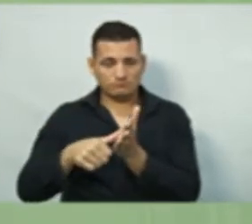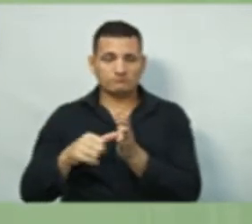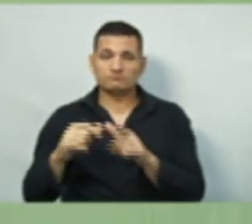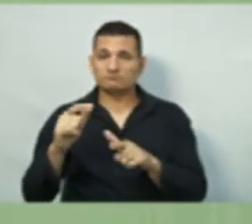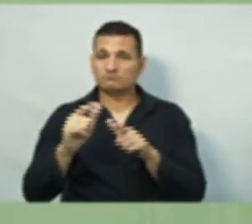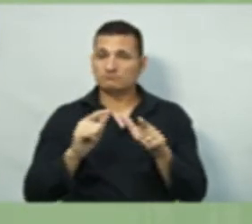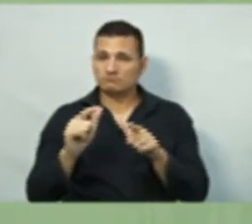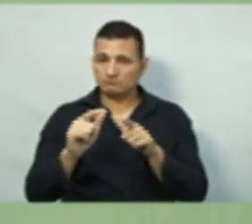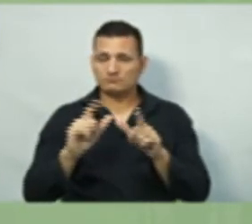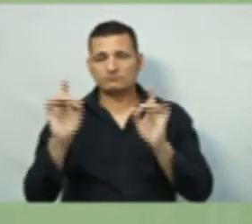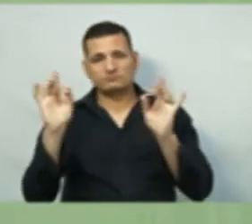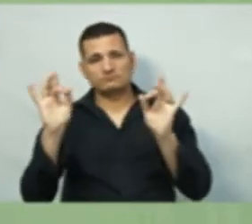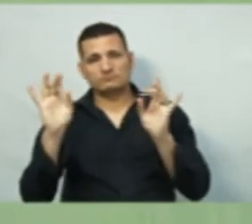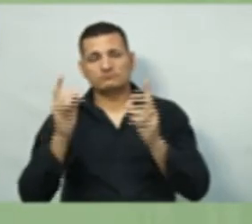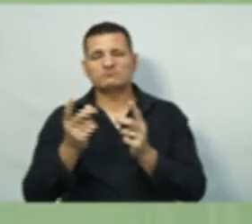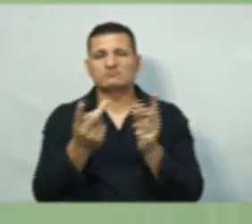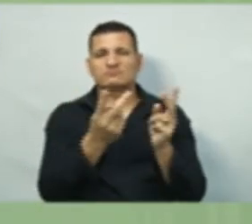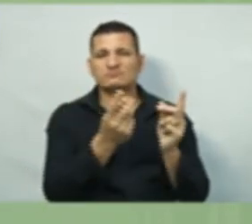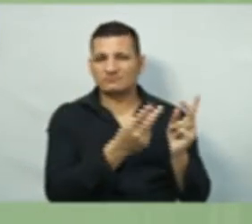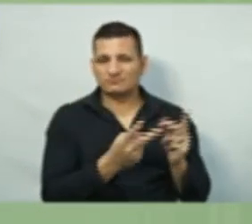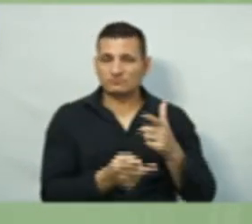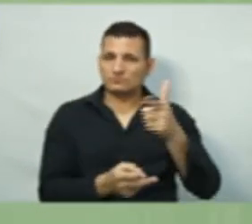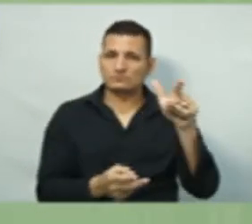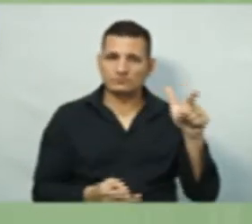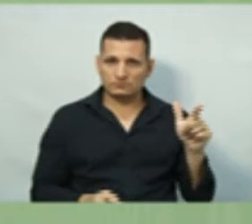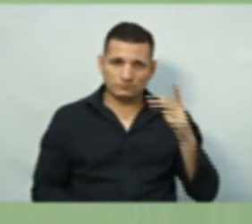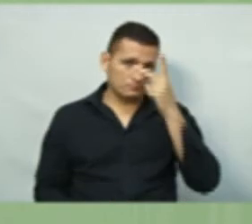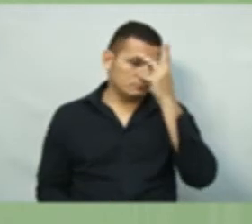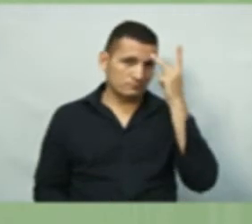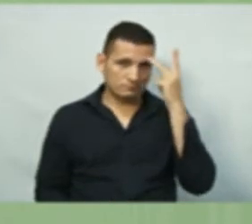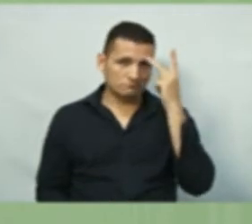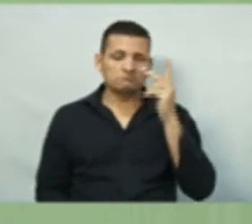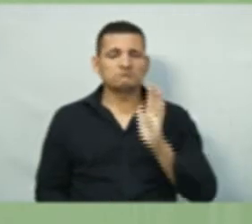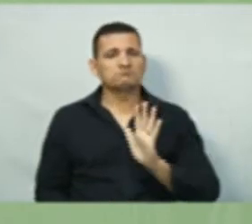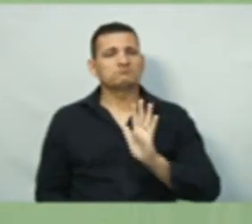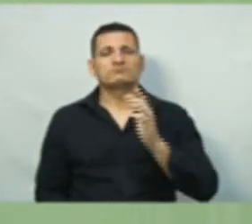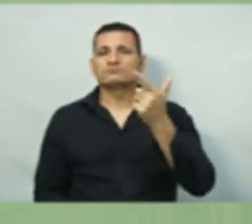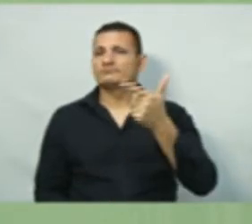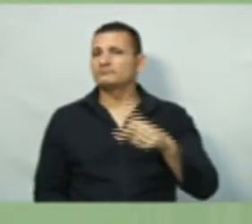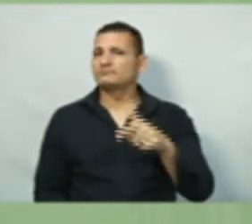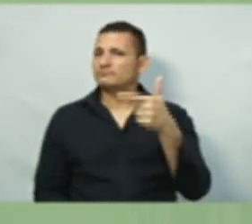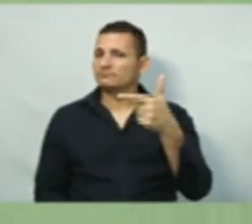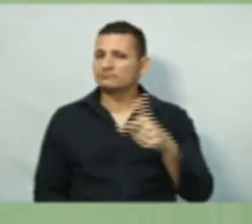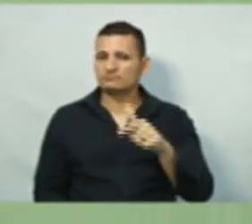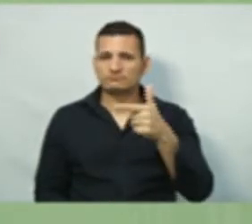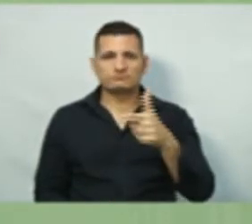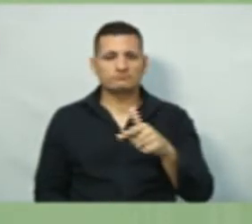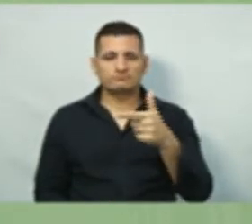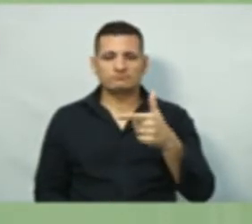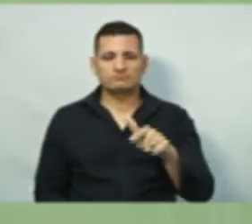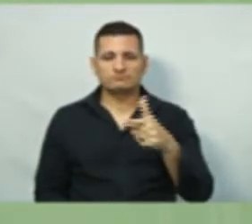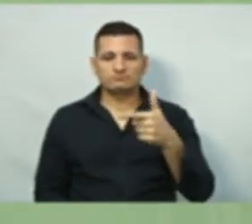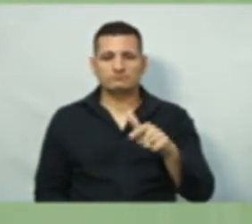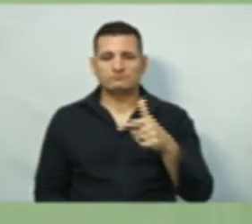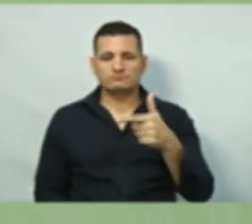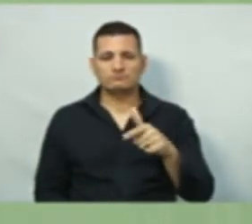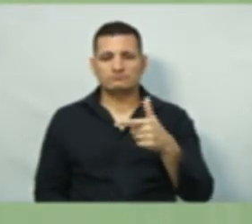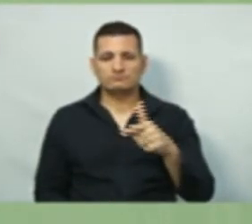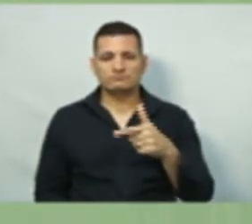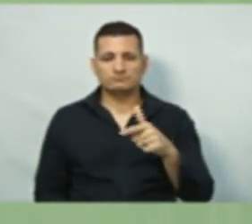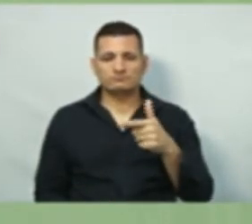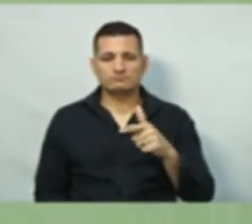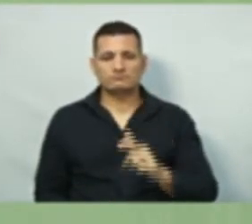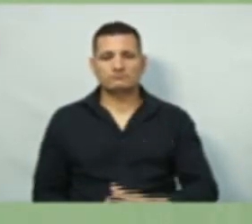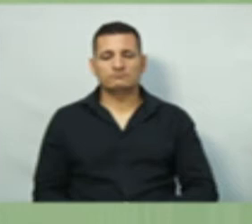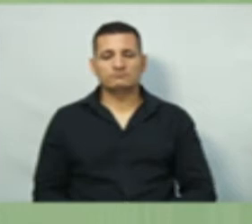serviços especializados a terceiros, não há, o sem significa não, aqui